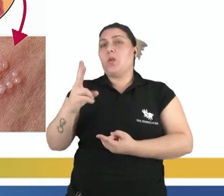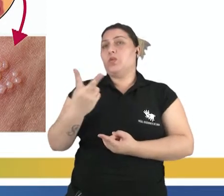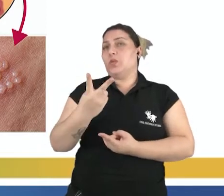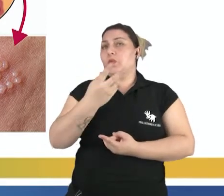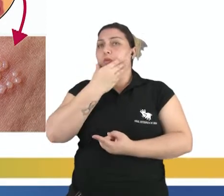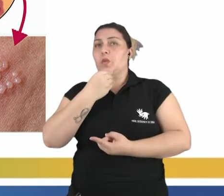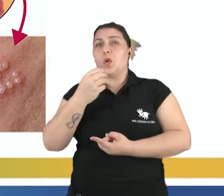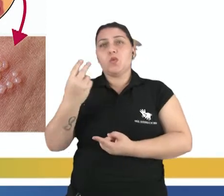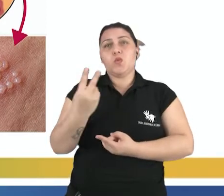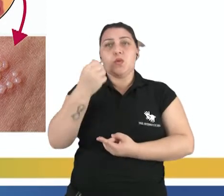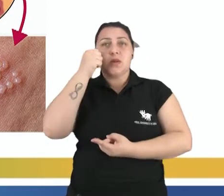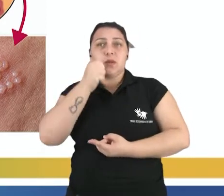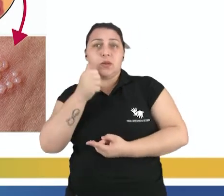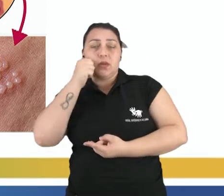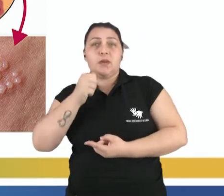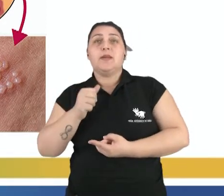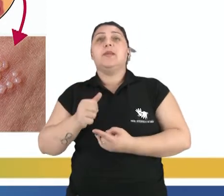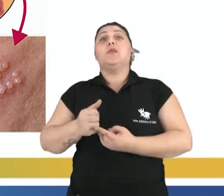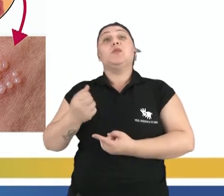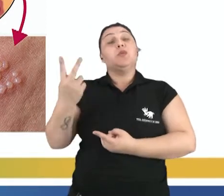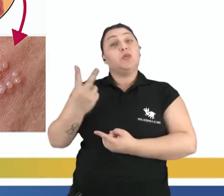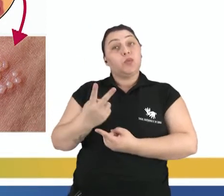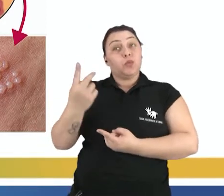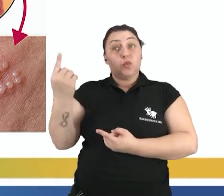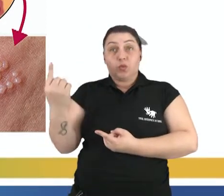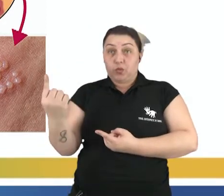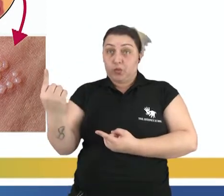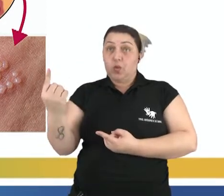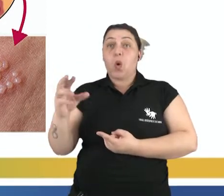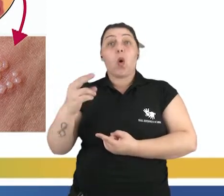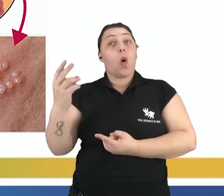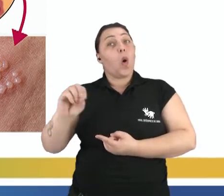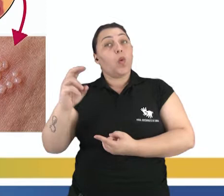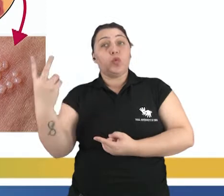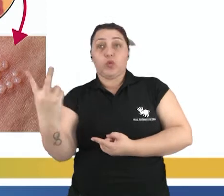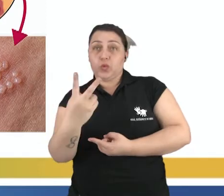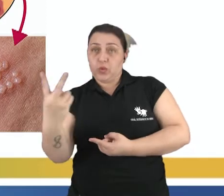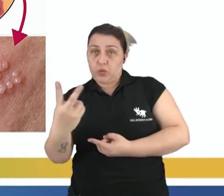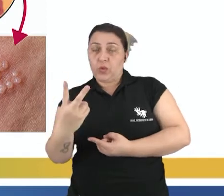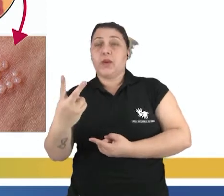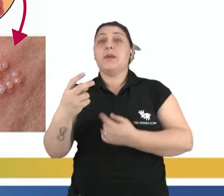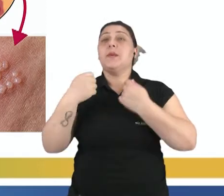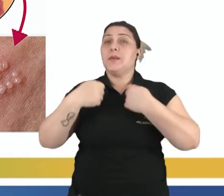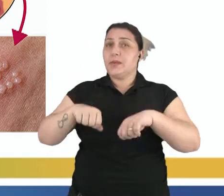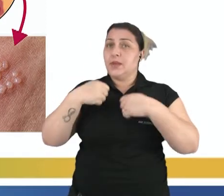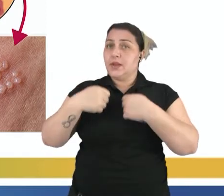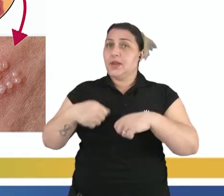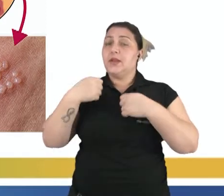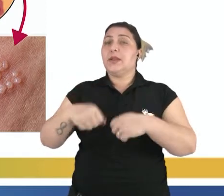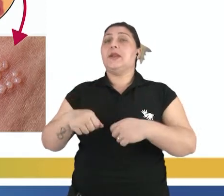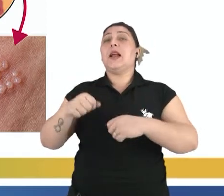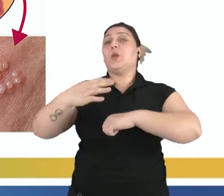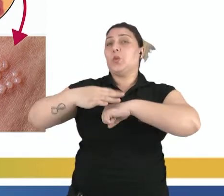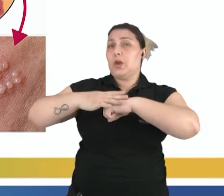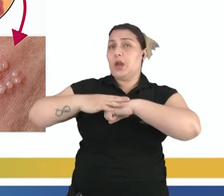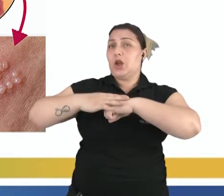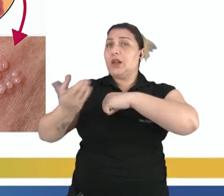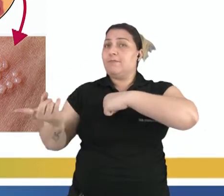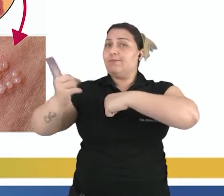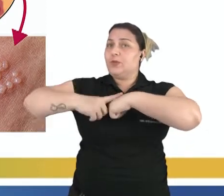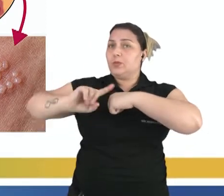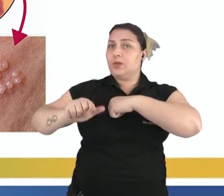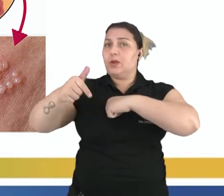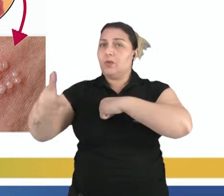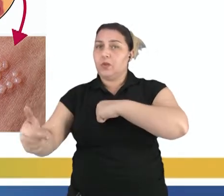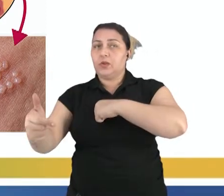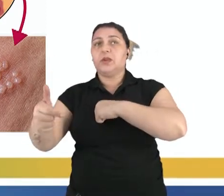homoafetiva, Porém, um dos parceiros ou ambos os parceiros necessitam estar infectados. Qualquer